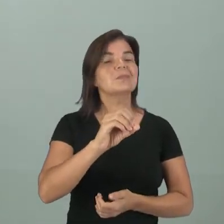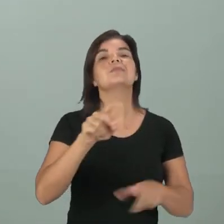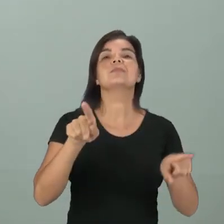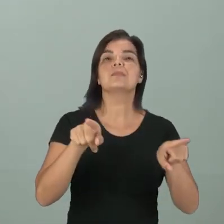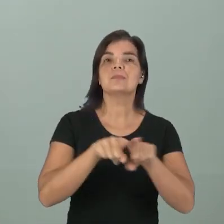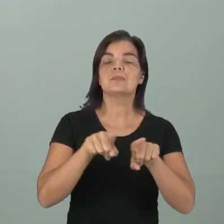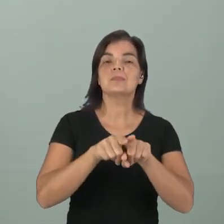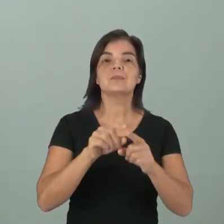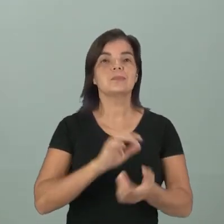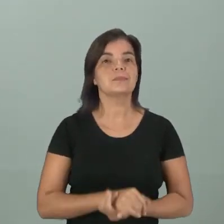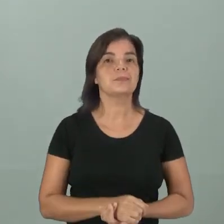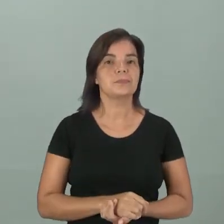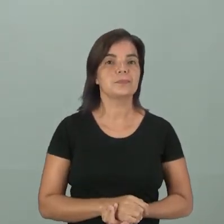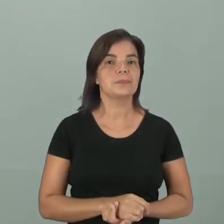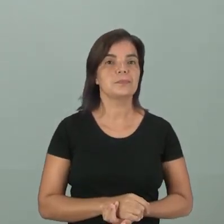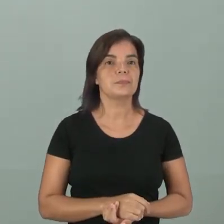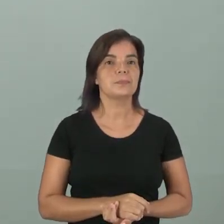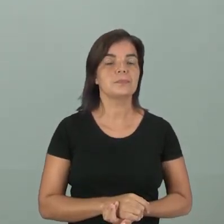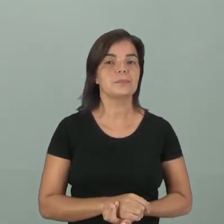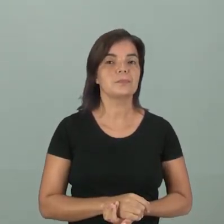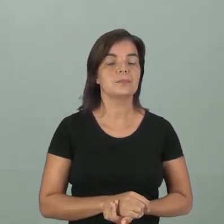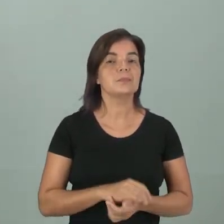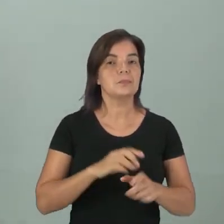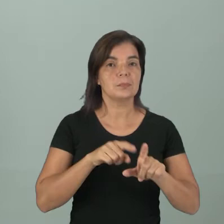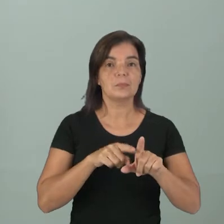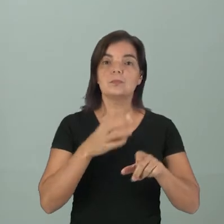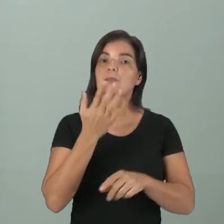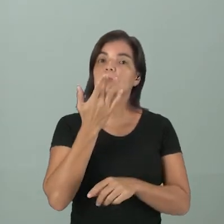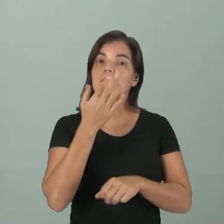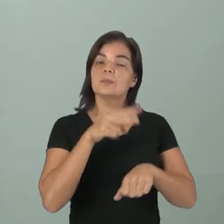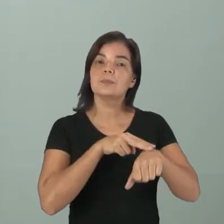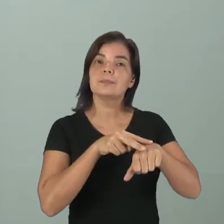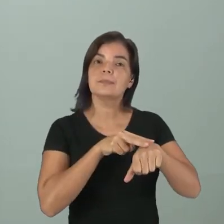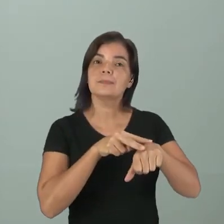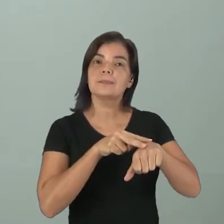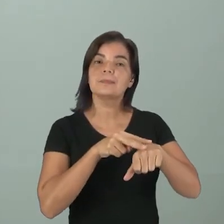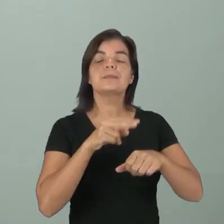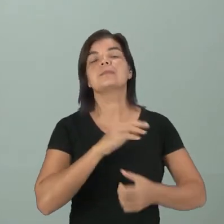não é isso? Então, nós pegamos a barra, Nicolas escolheu a cor verde